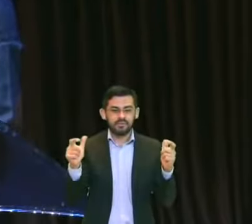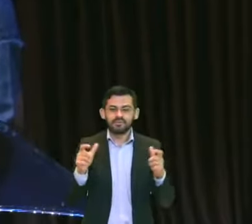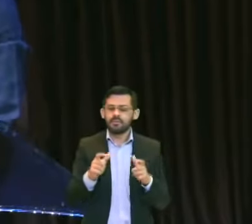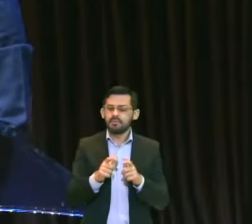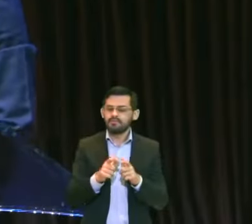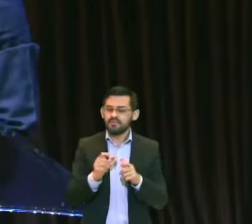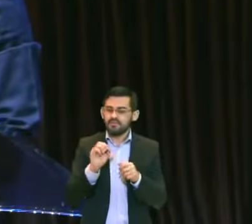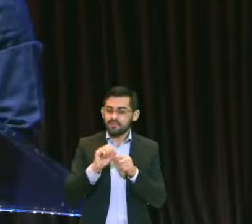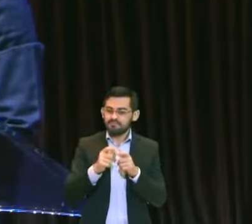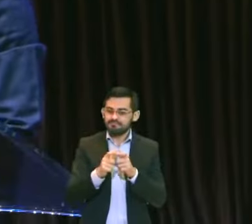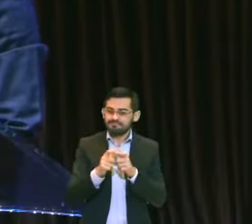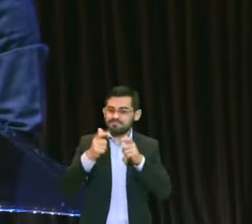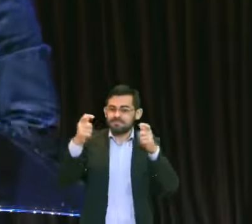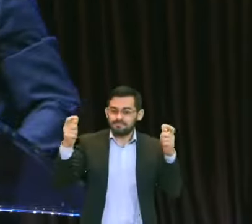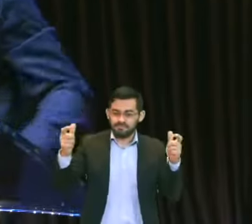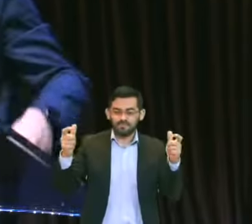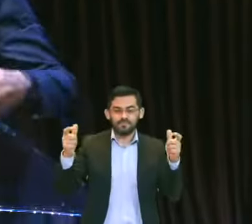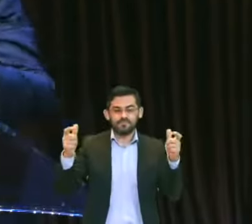Multiplique.